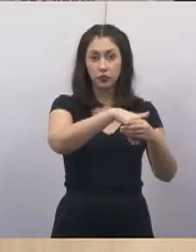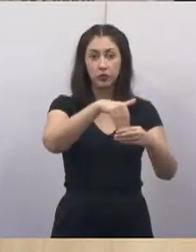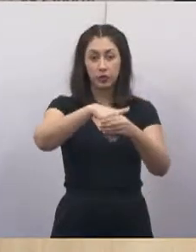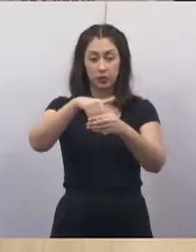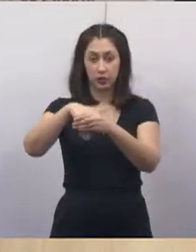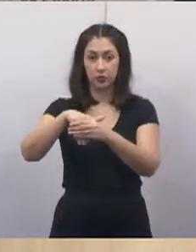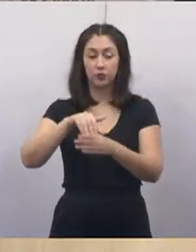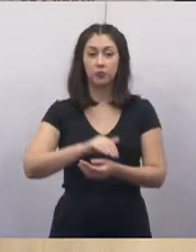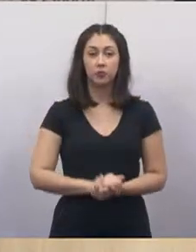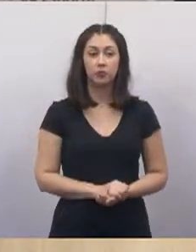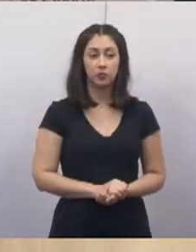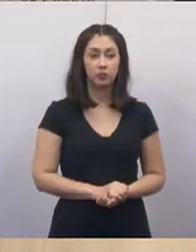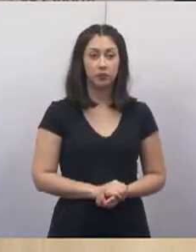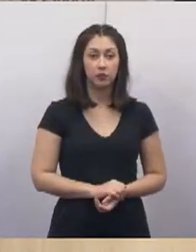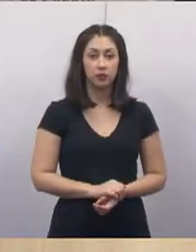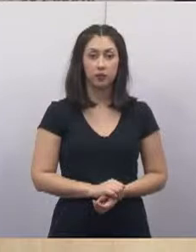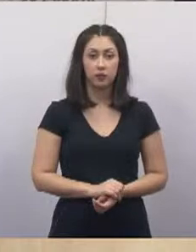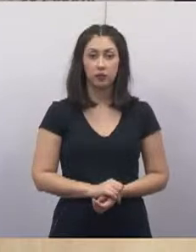votação.